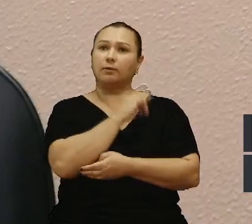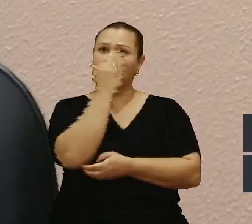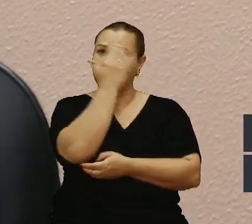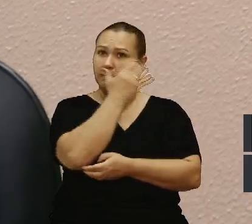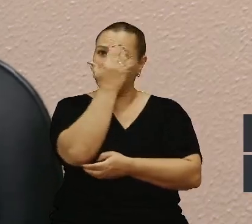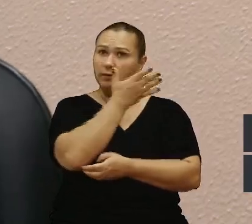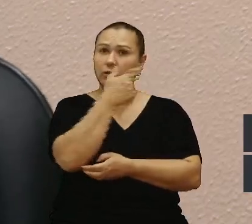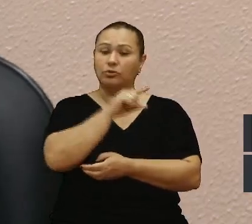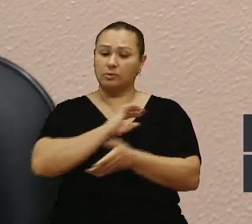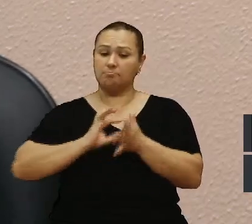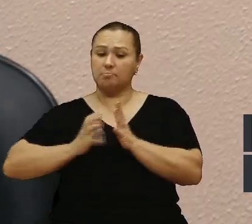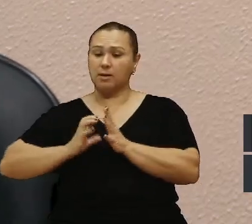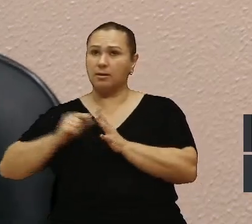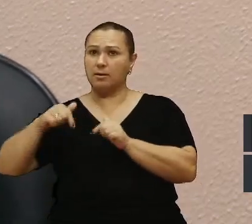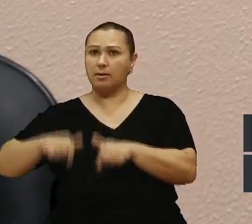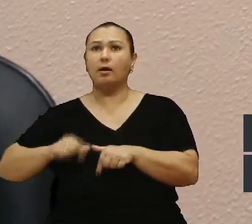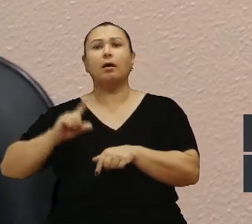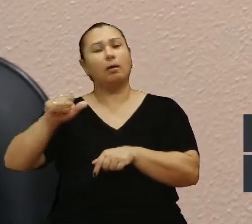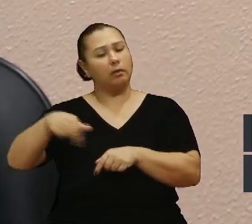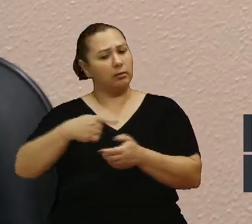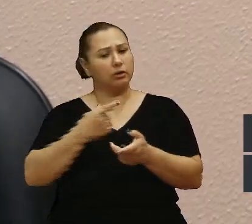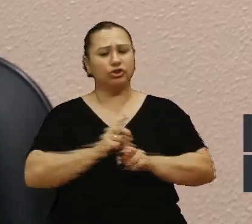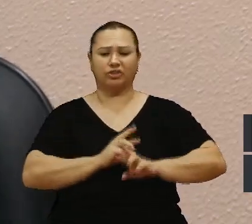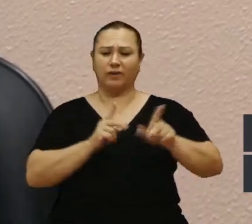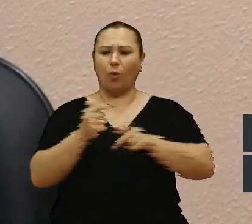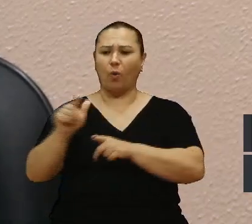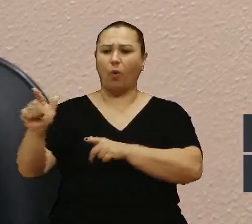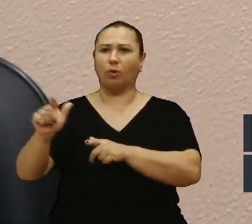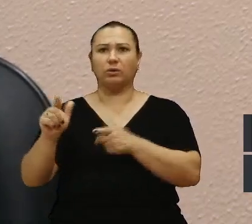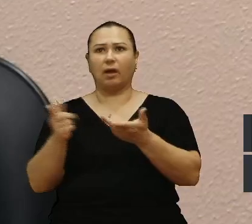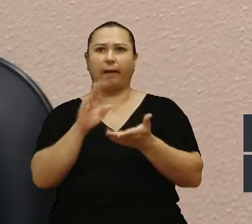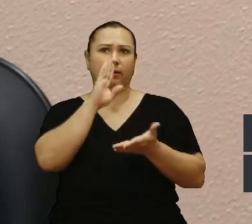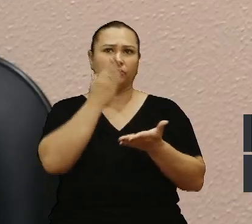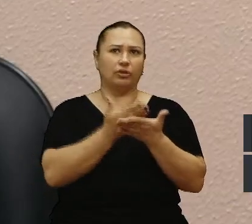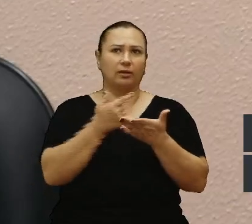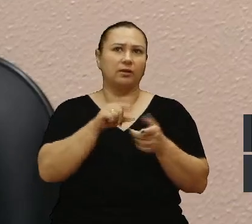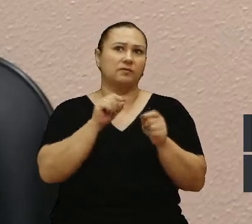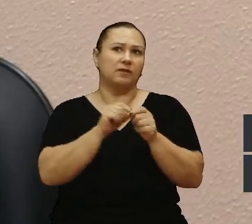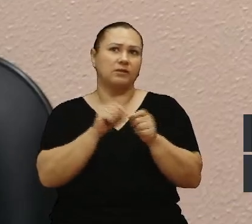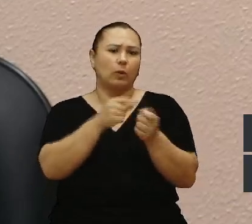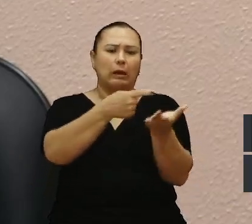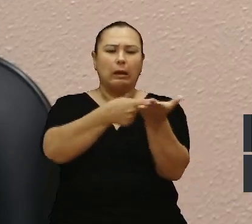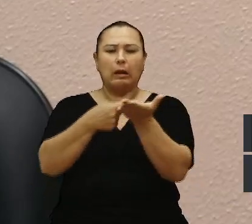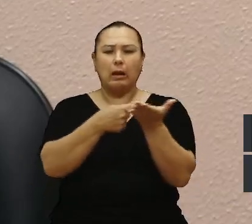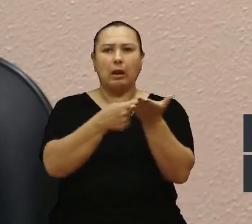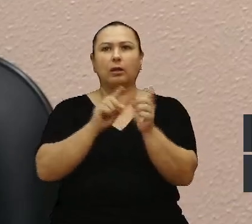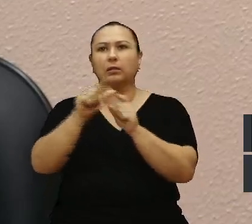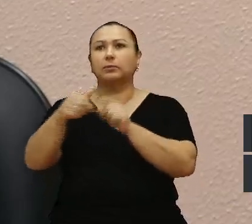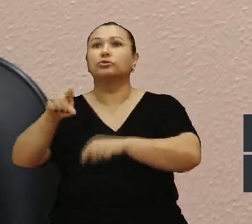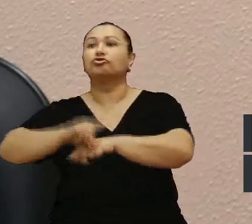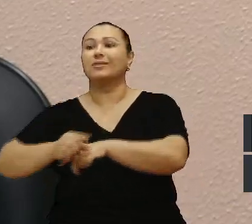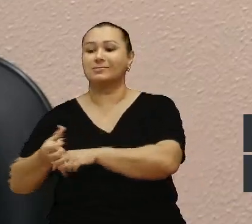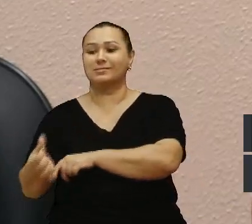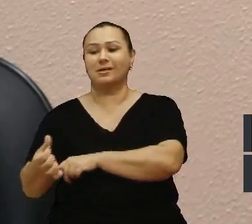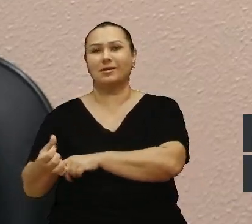que a nossa bancada é uma bancada de palavra diferente daquilo que ele acreditava que nós faríamos os acordos e depois, lá no dia 6,